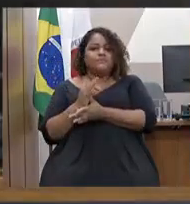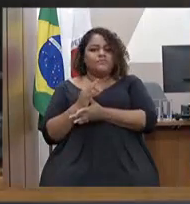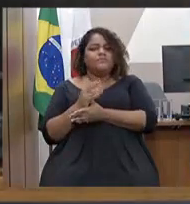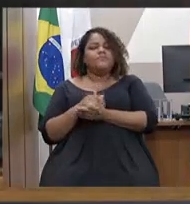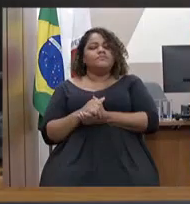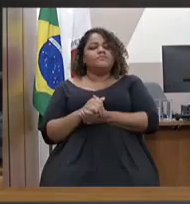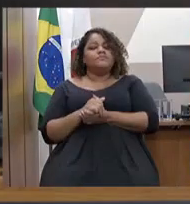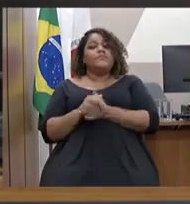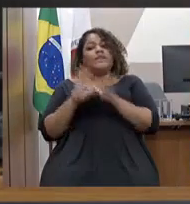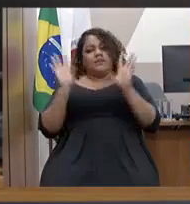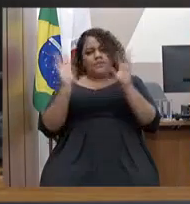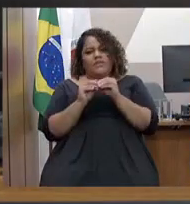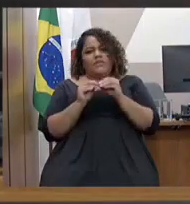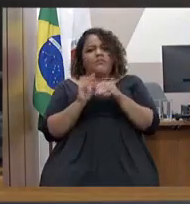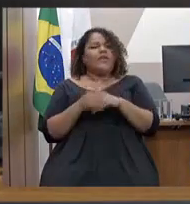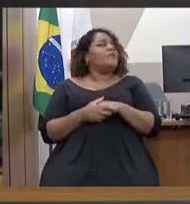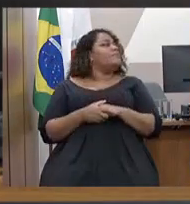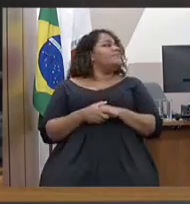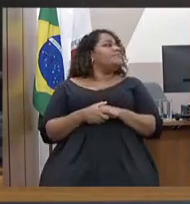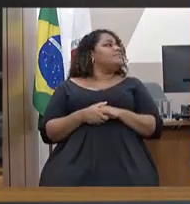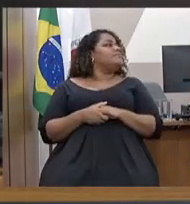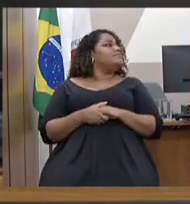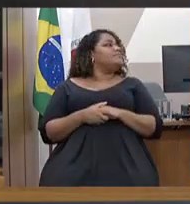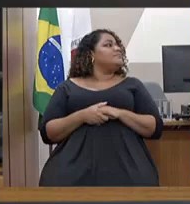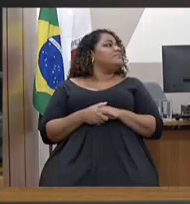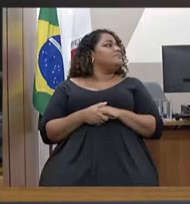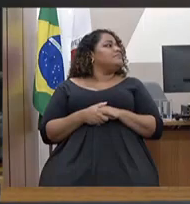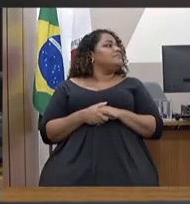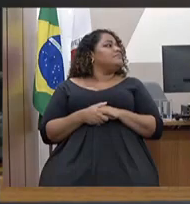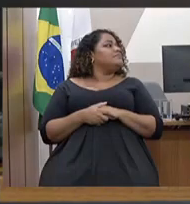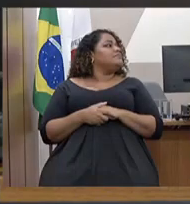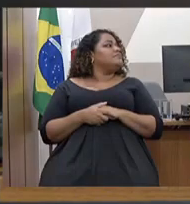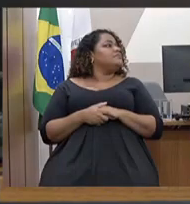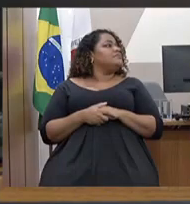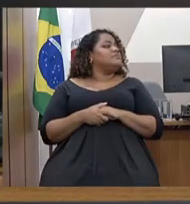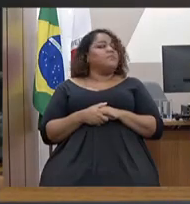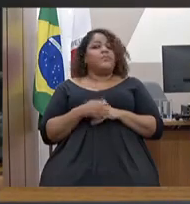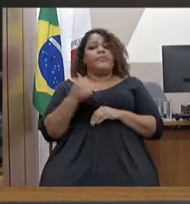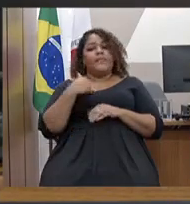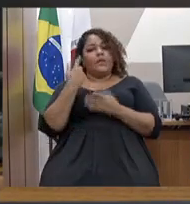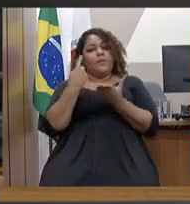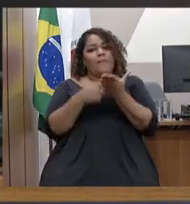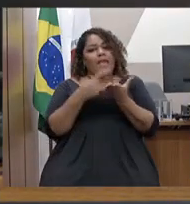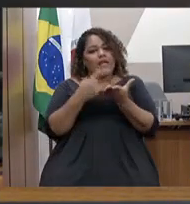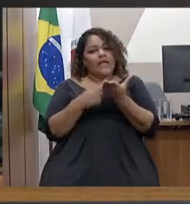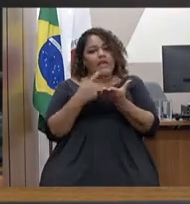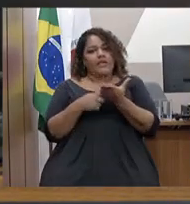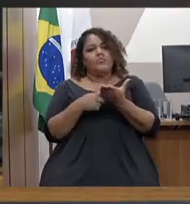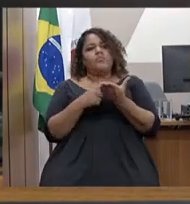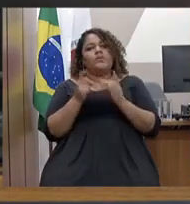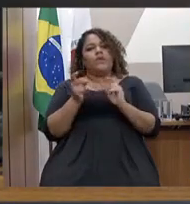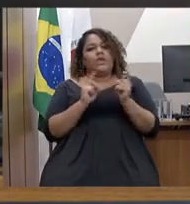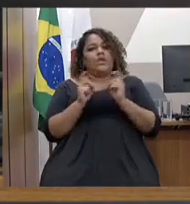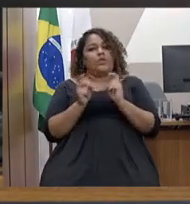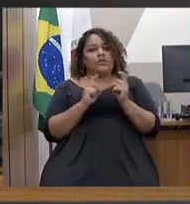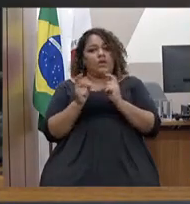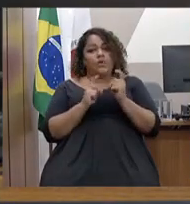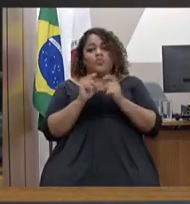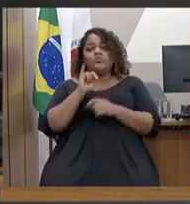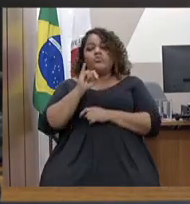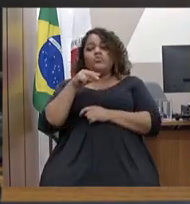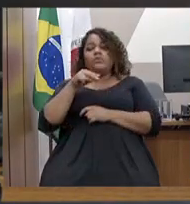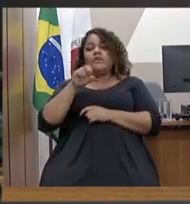para terminar para a gente ir para o almoço eu tô marcando uma reunião com o pessoal do INSS